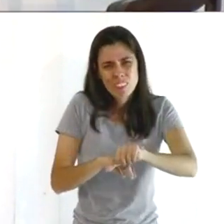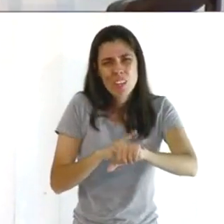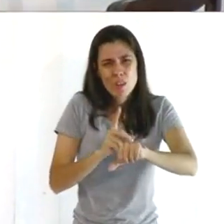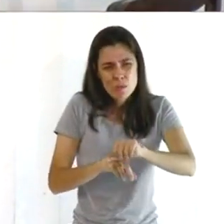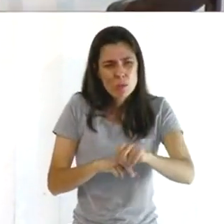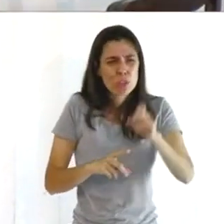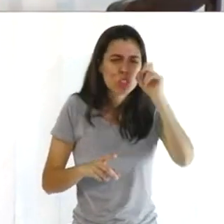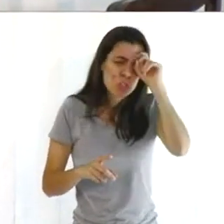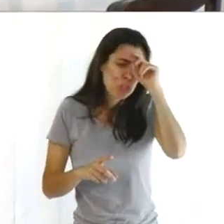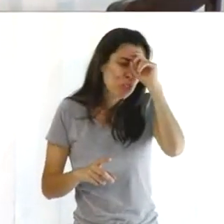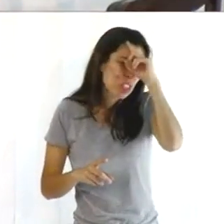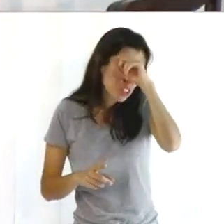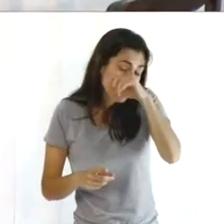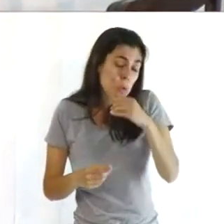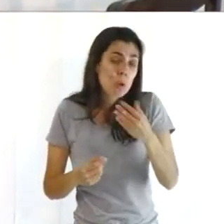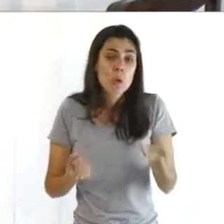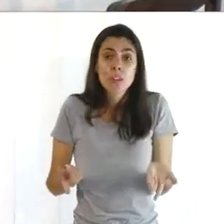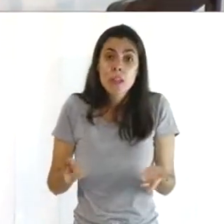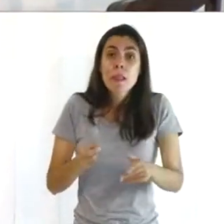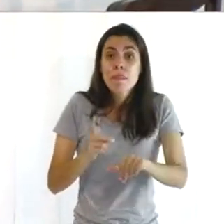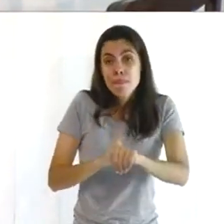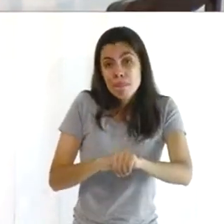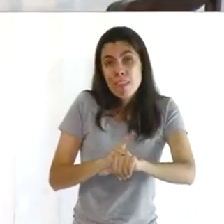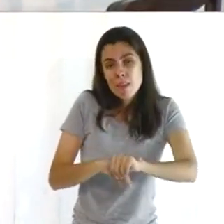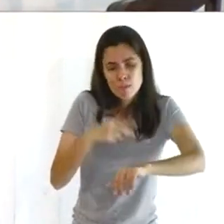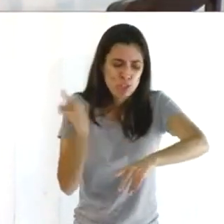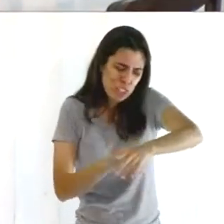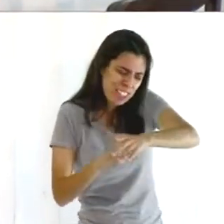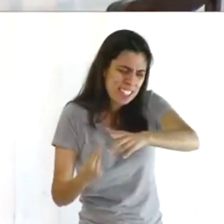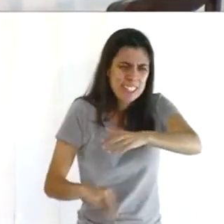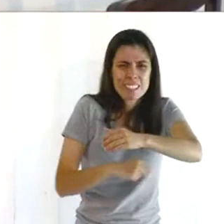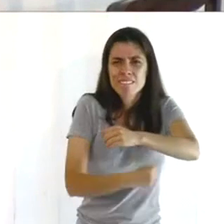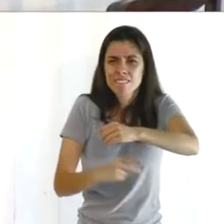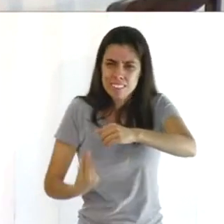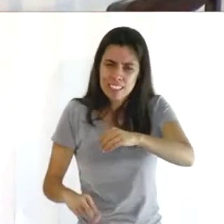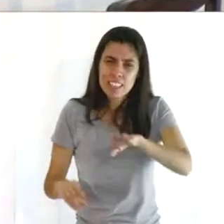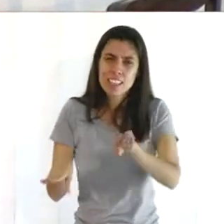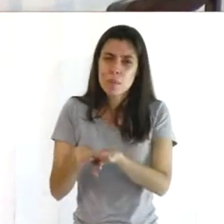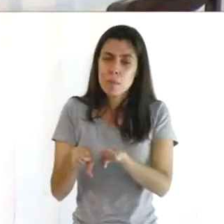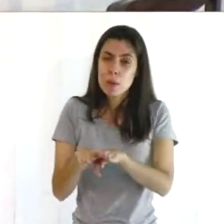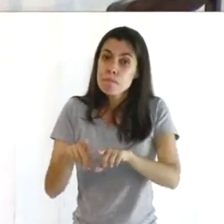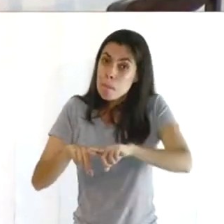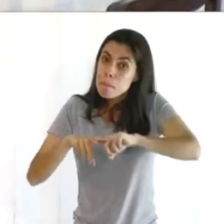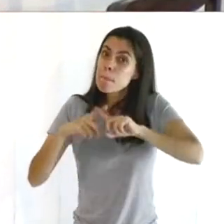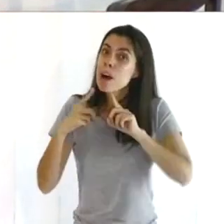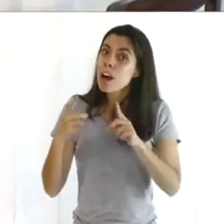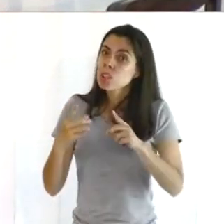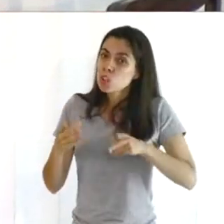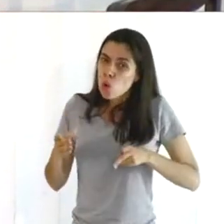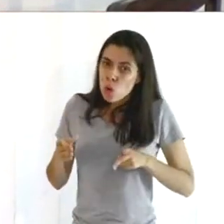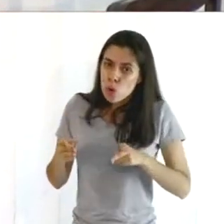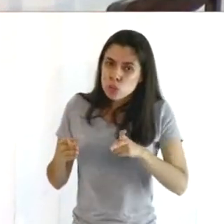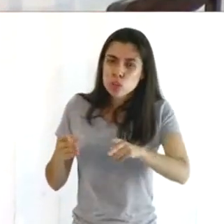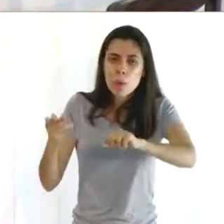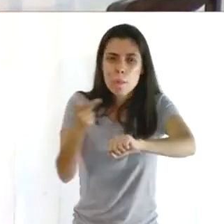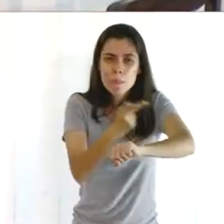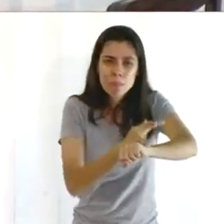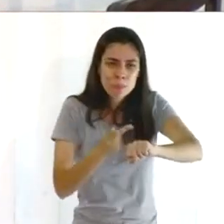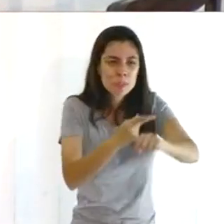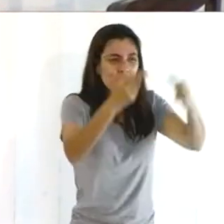disciplina de Deus, Deus está muitas vezes ensinando alguma coisa a eles, mas eles se levantam diante do Senhor e dizem: até quando,